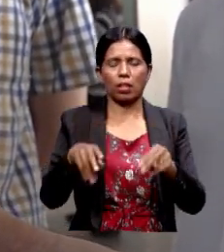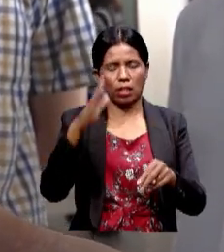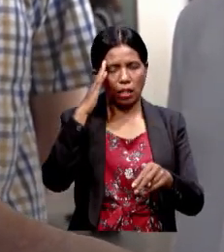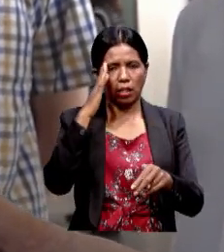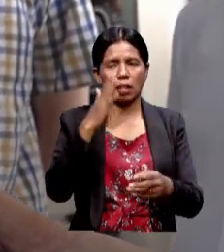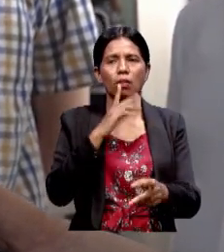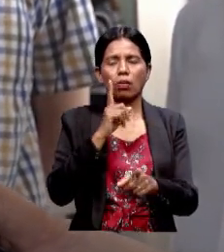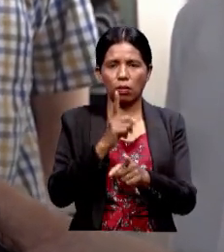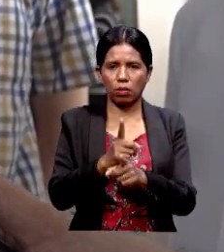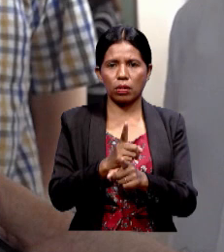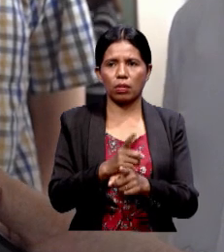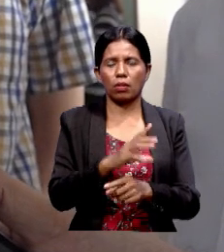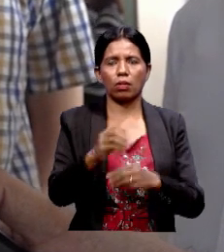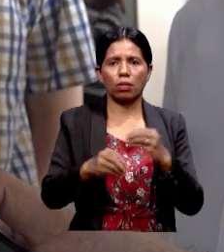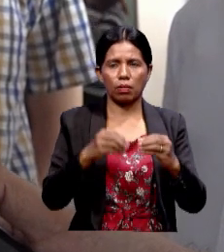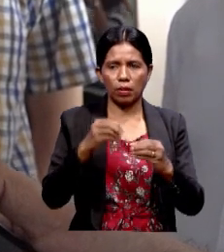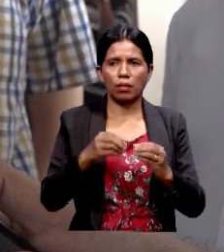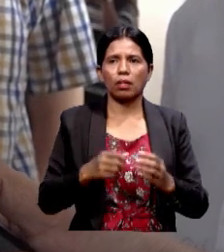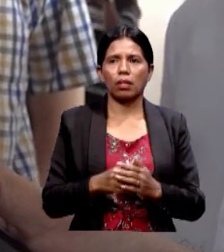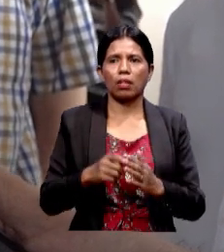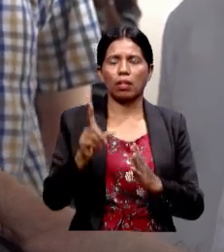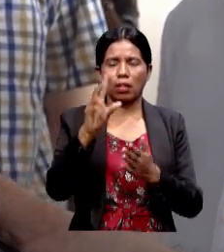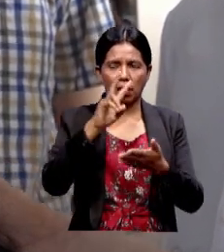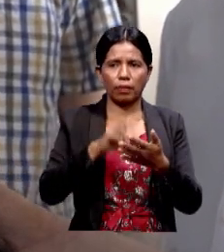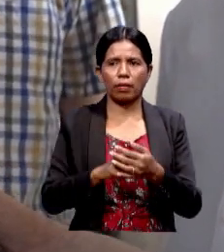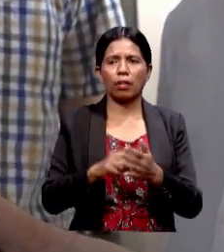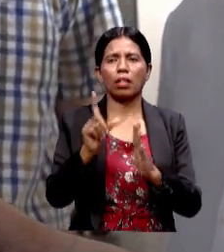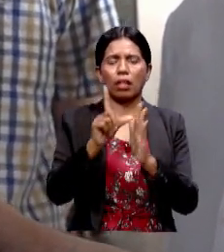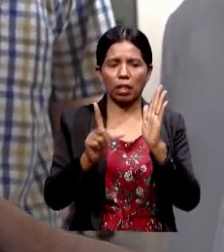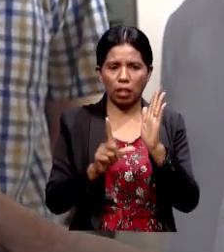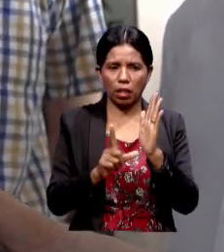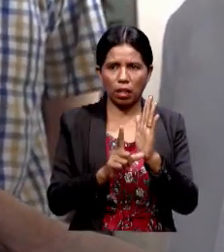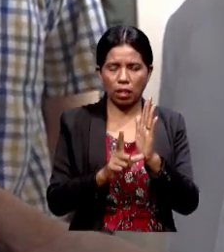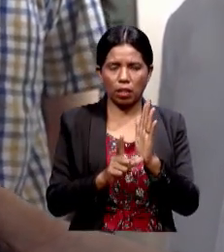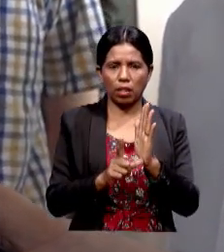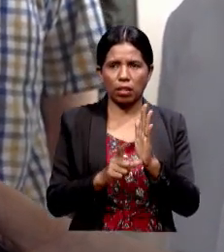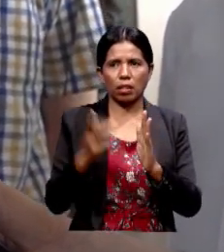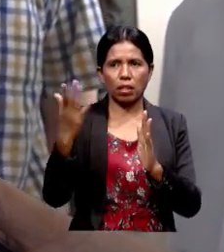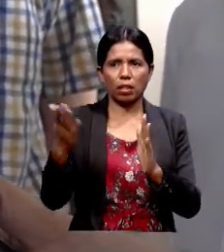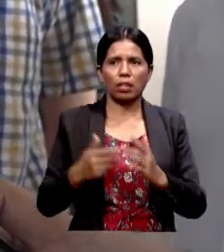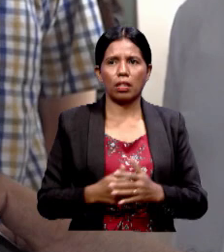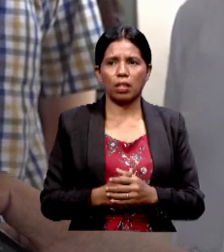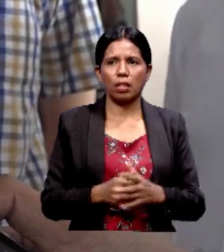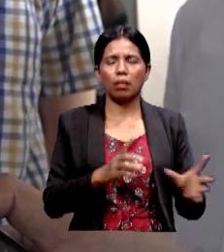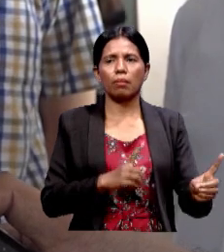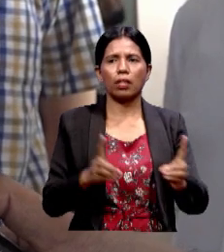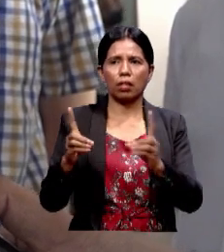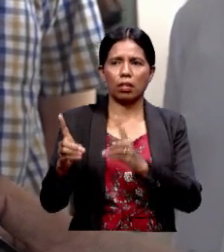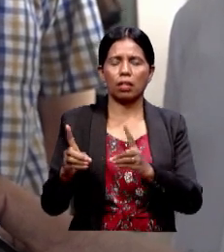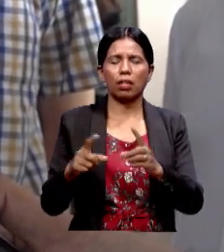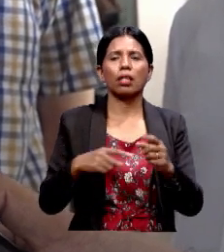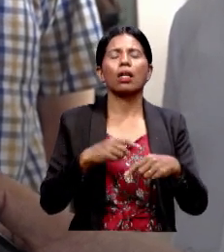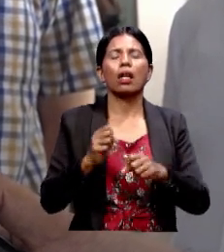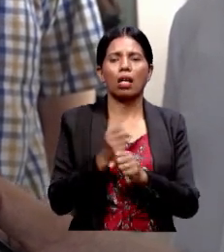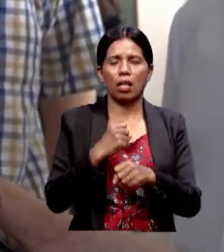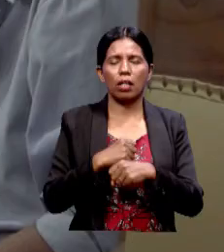dia klaru di dia le ne sa hene bane le implementa ne dia hamsa